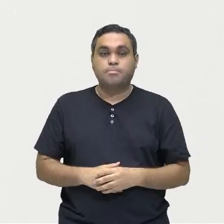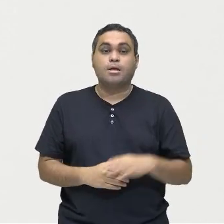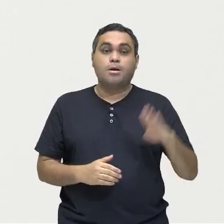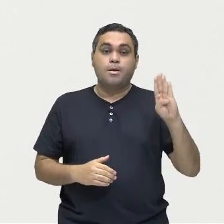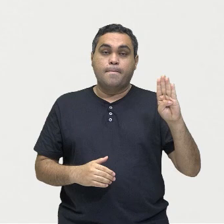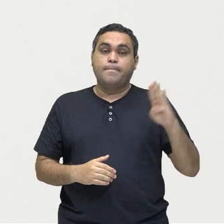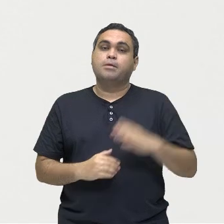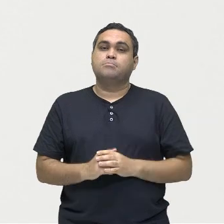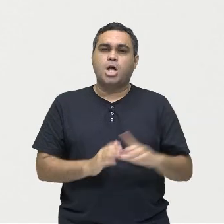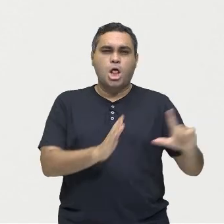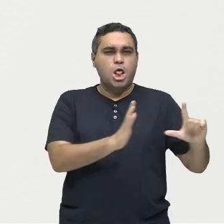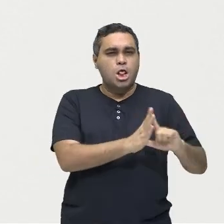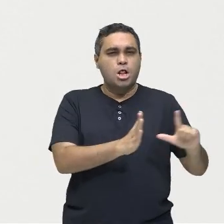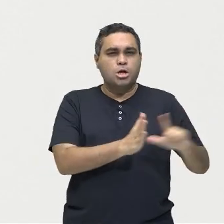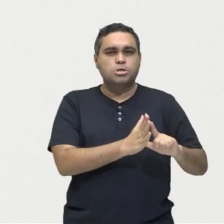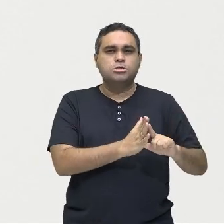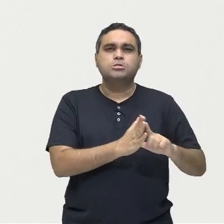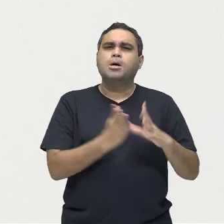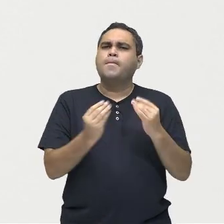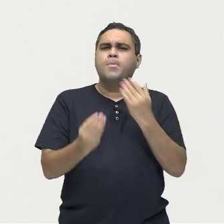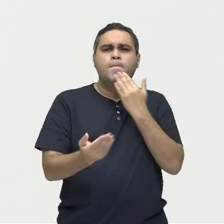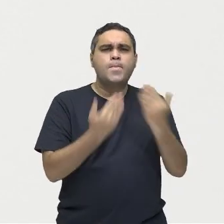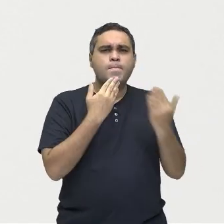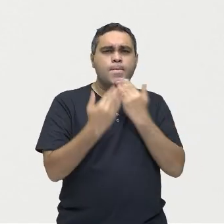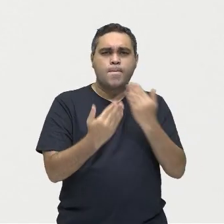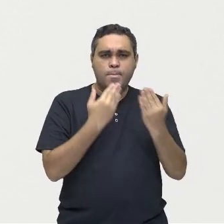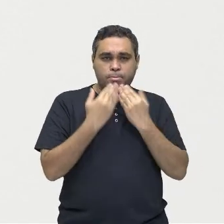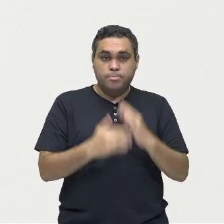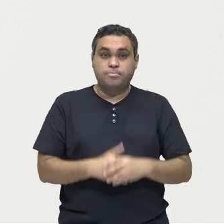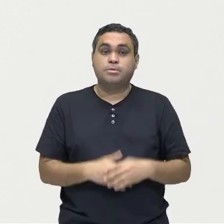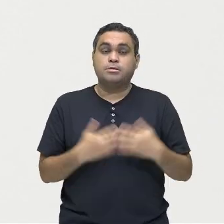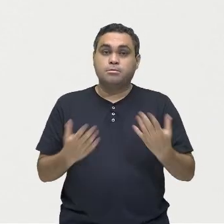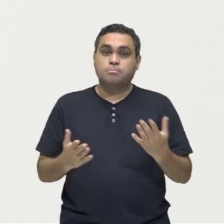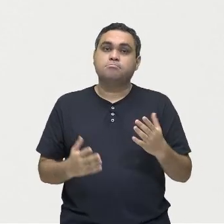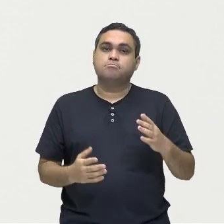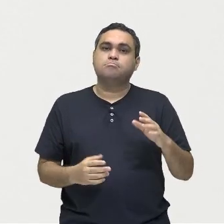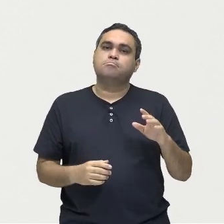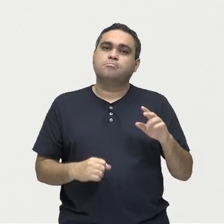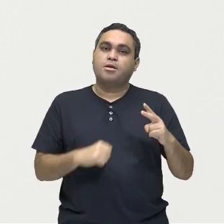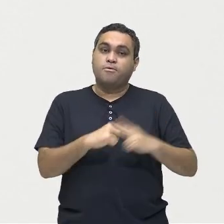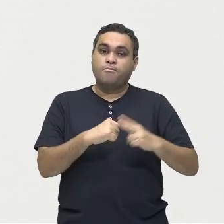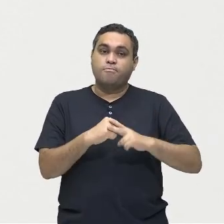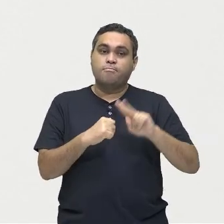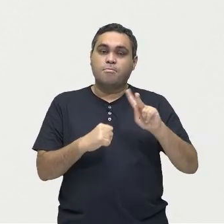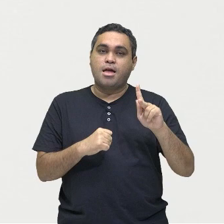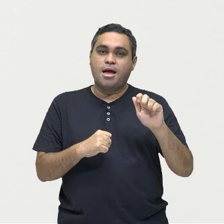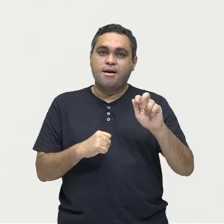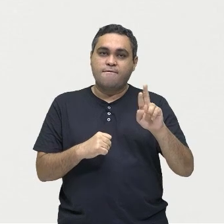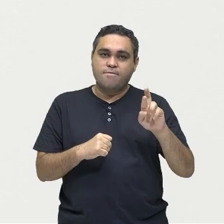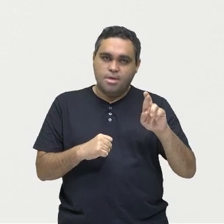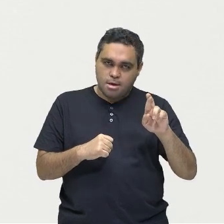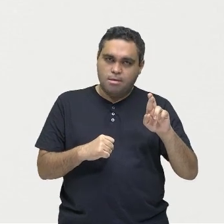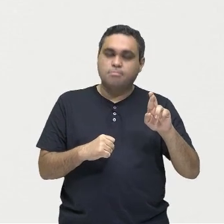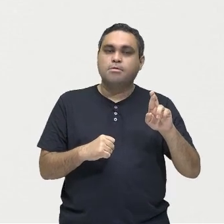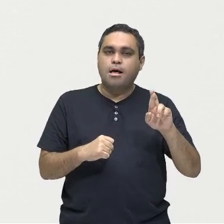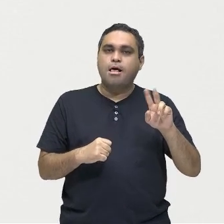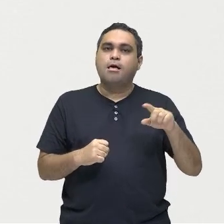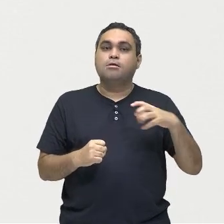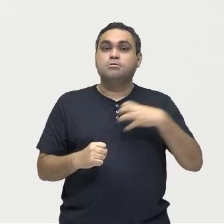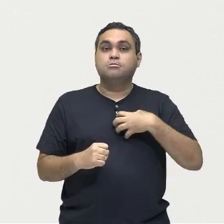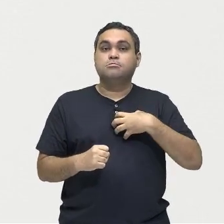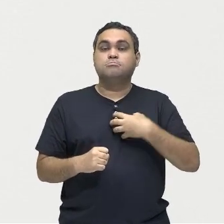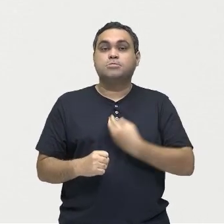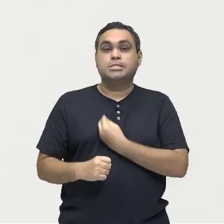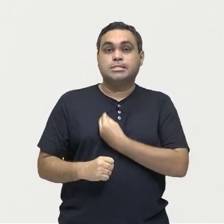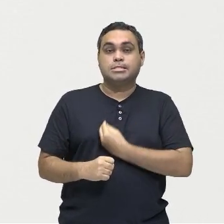a loja. Aqui eu tenho o verbo haver no sentido de existir. Então, dos 14 significados do verbo